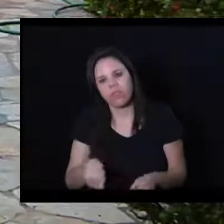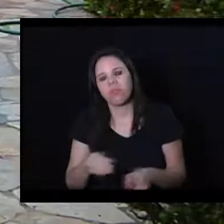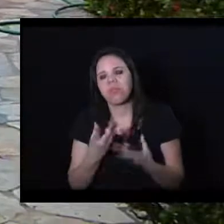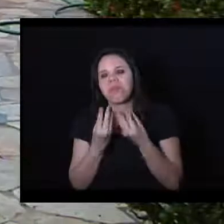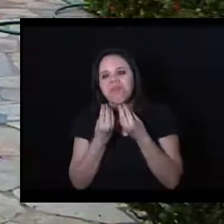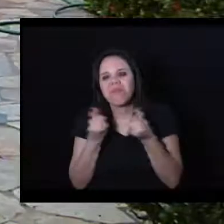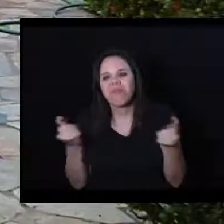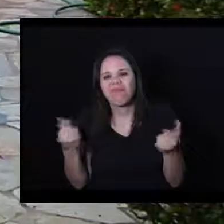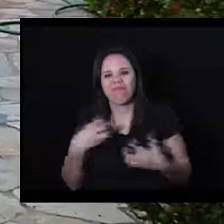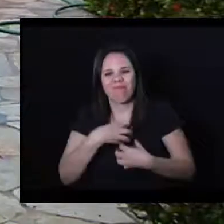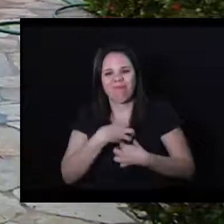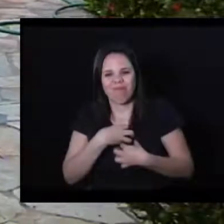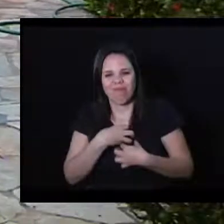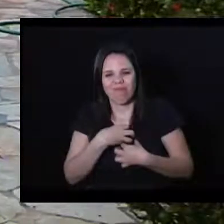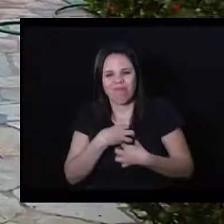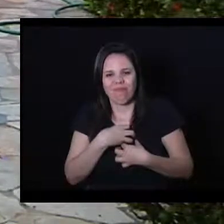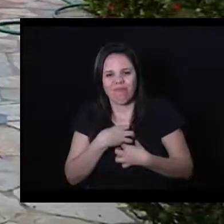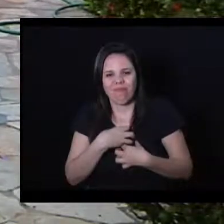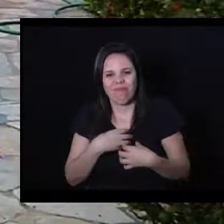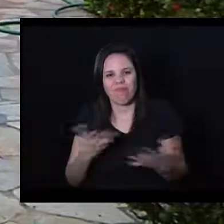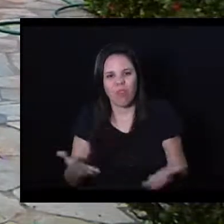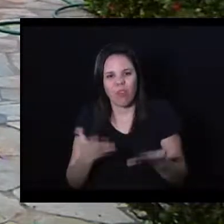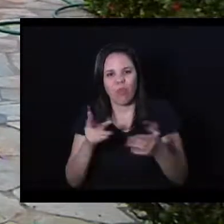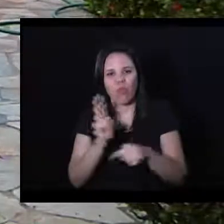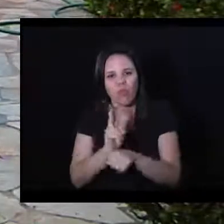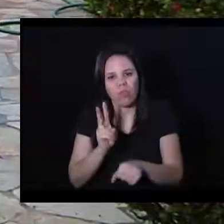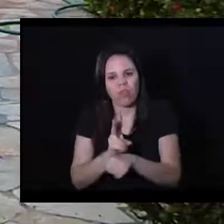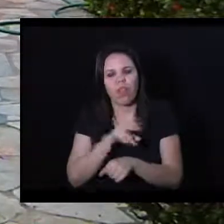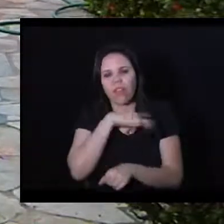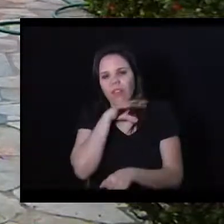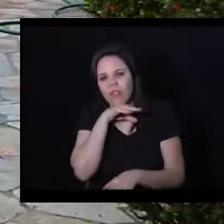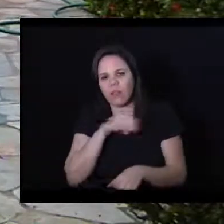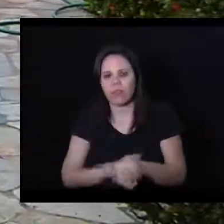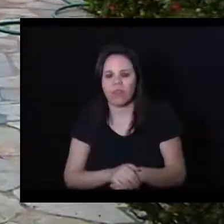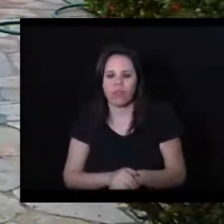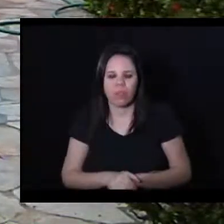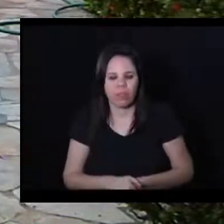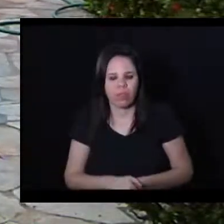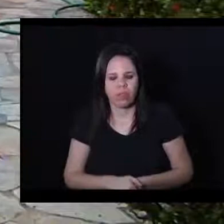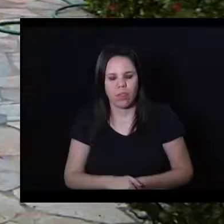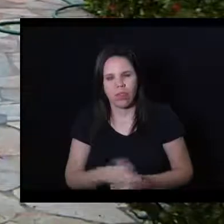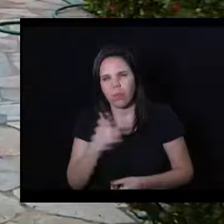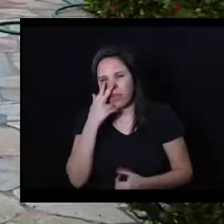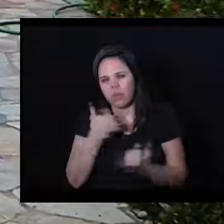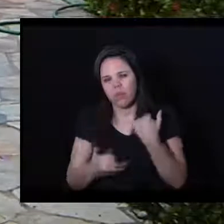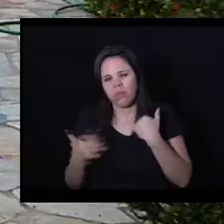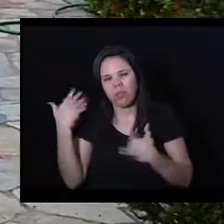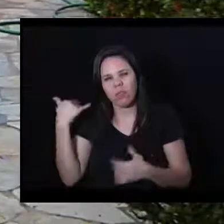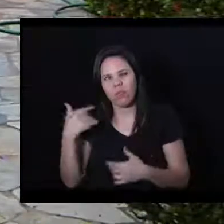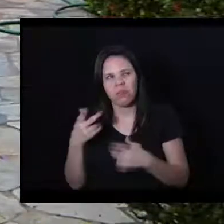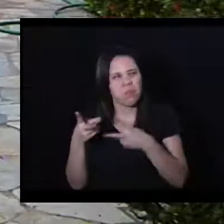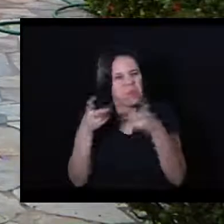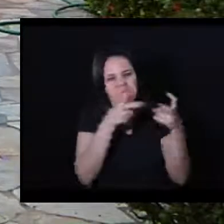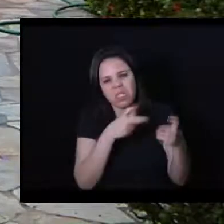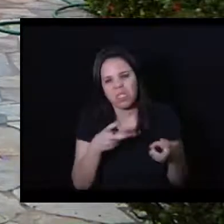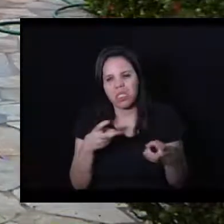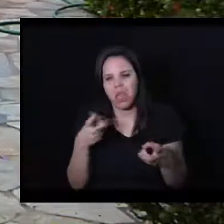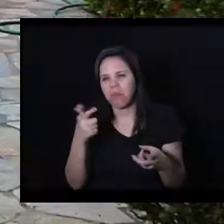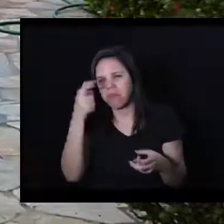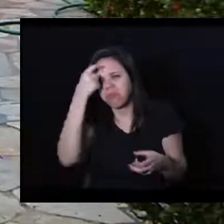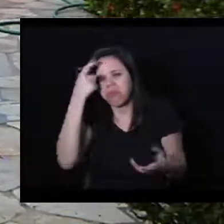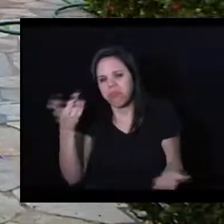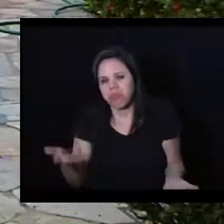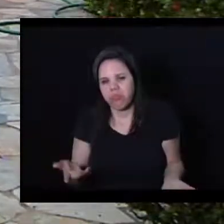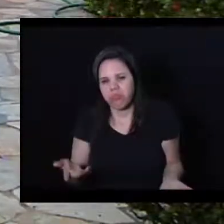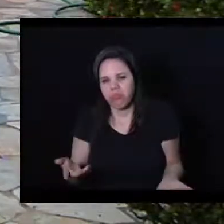sensibiliza a pessoa para a questão animal, porque eles começam a se ligar no bicho, uma coisa que passava batido, que eles não tinham noção, né? Elas